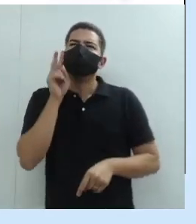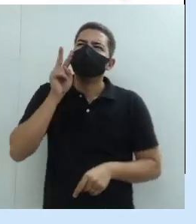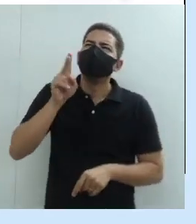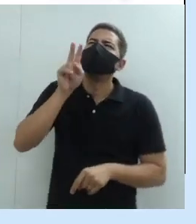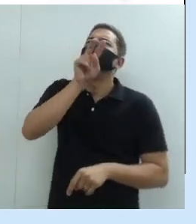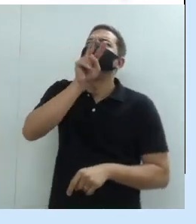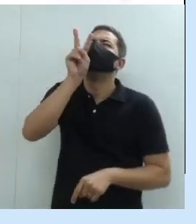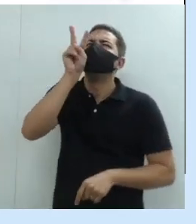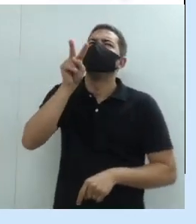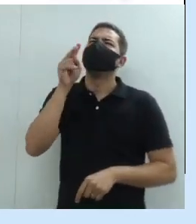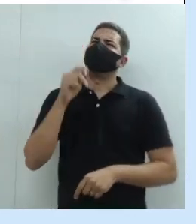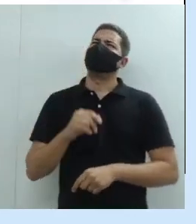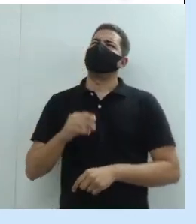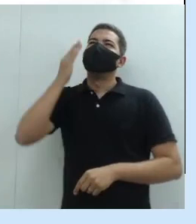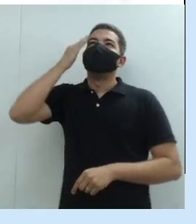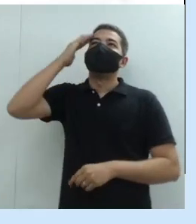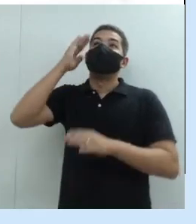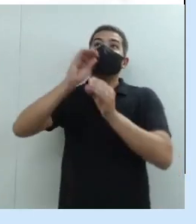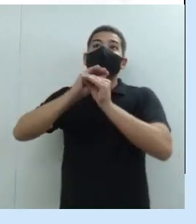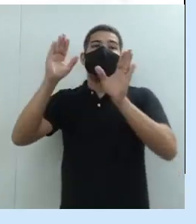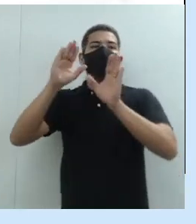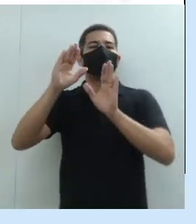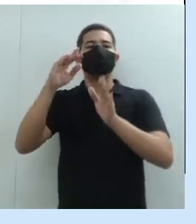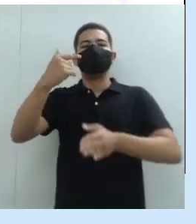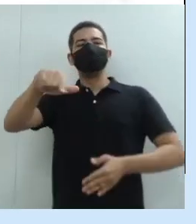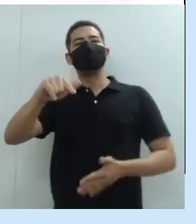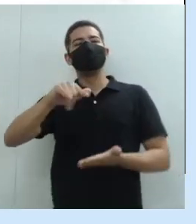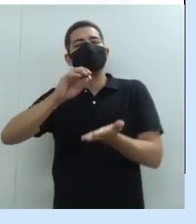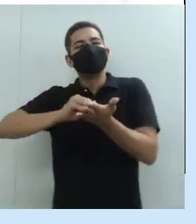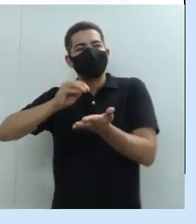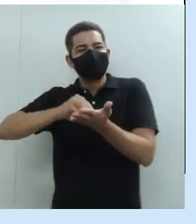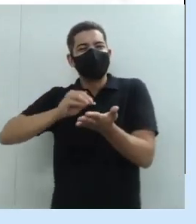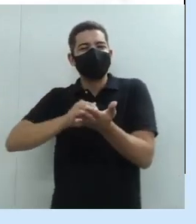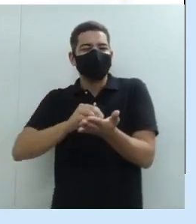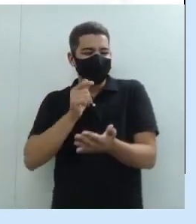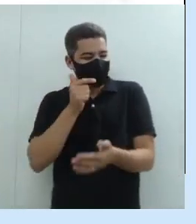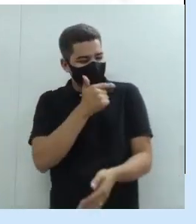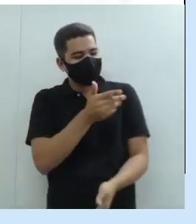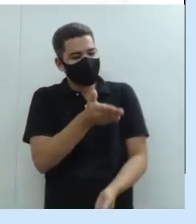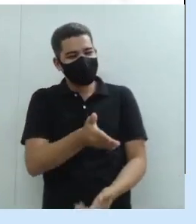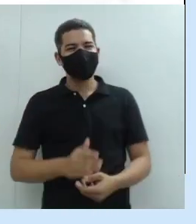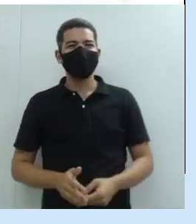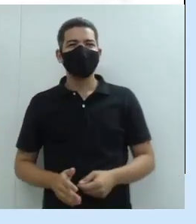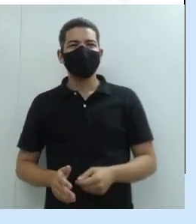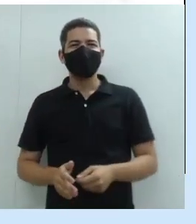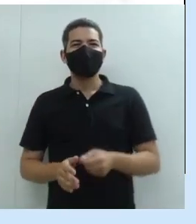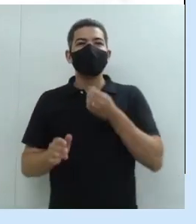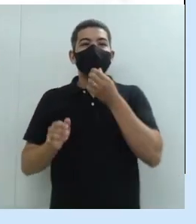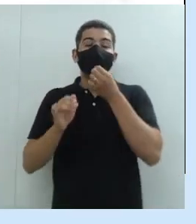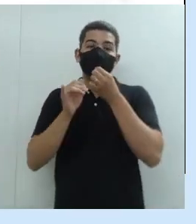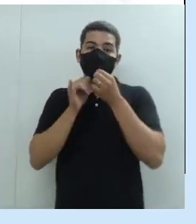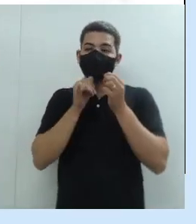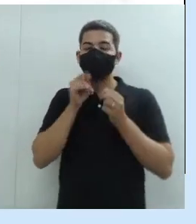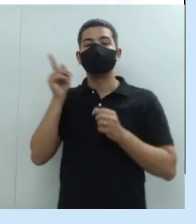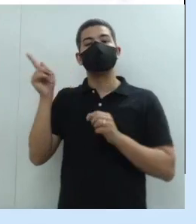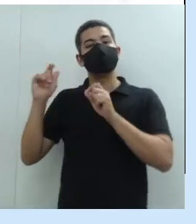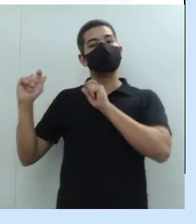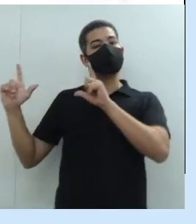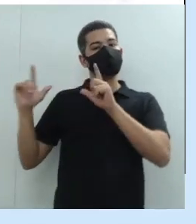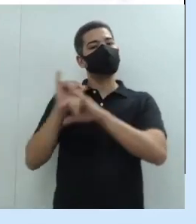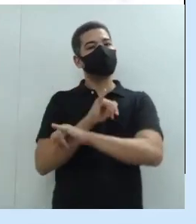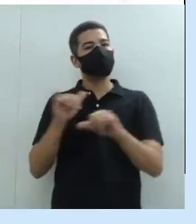menino sobre a informação que está presente nesta placa, que diz que não é permitido que